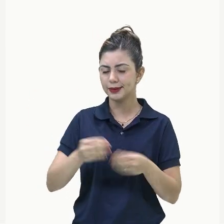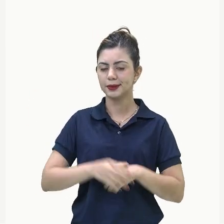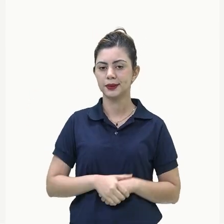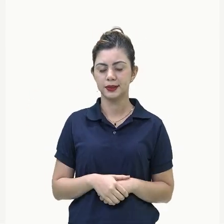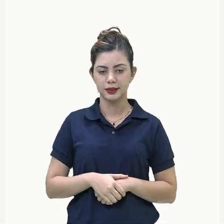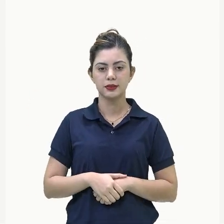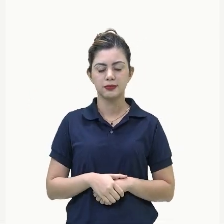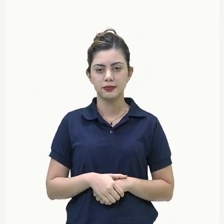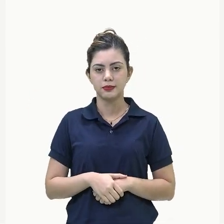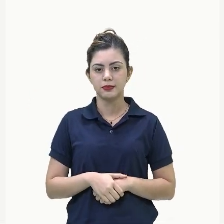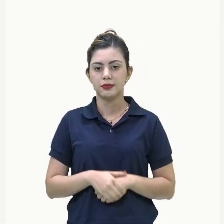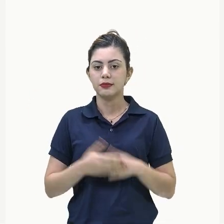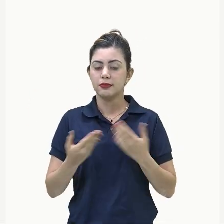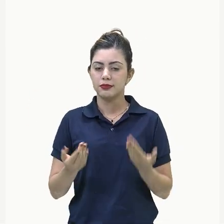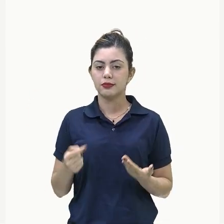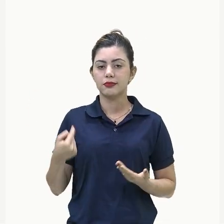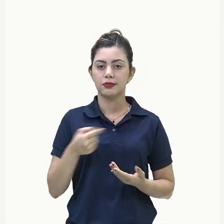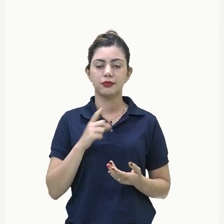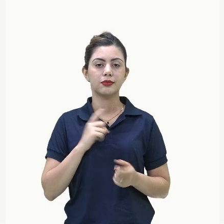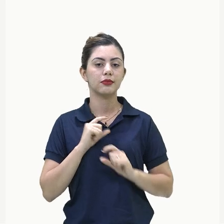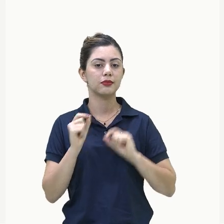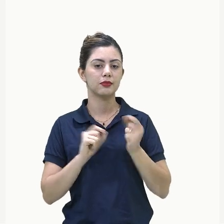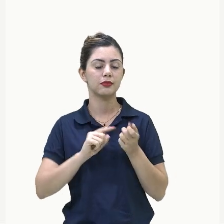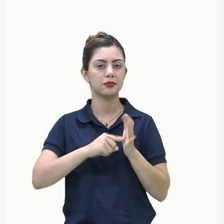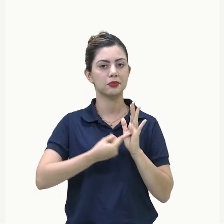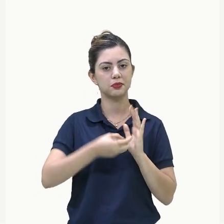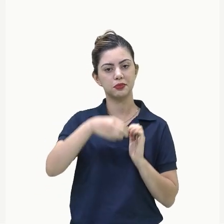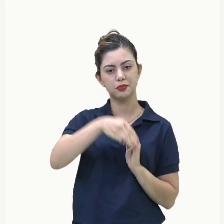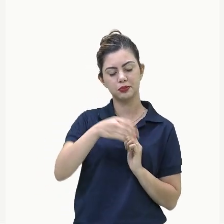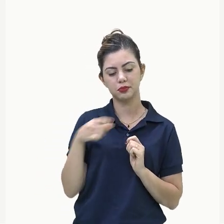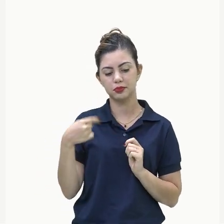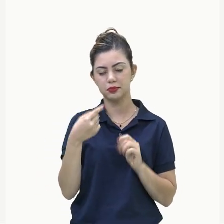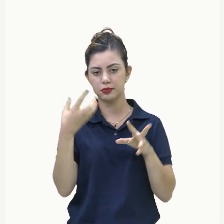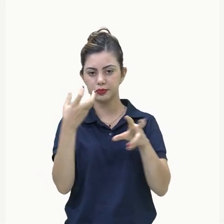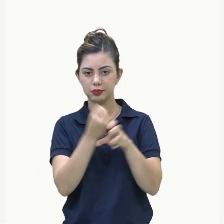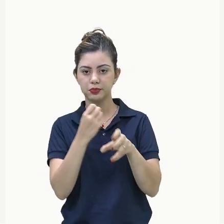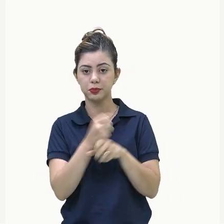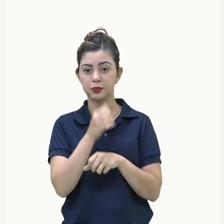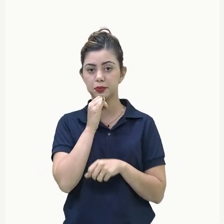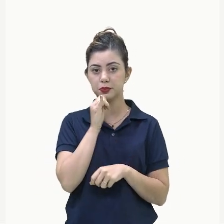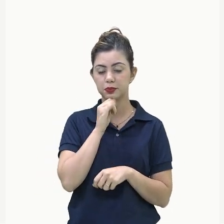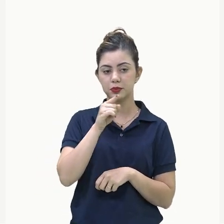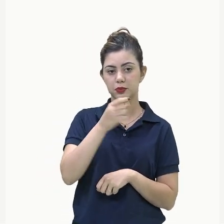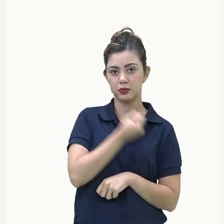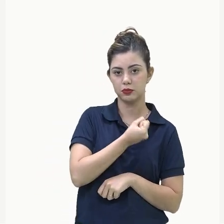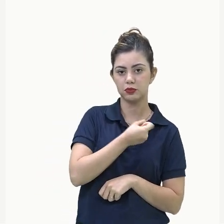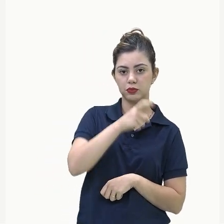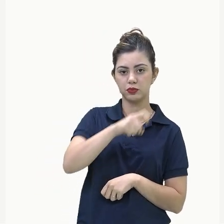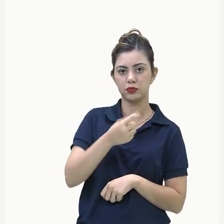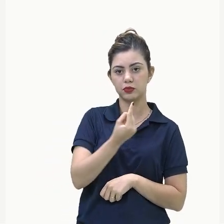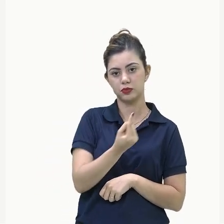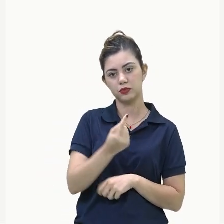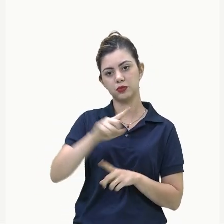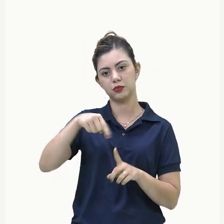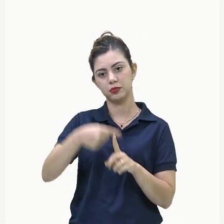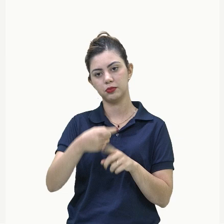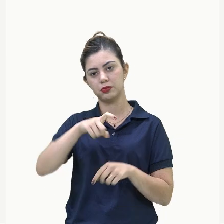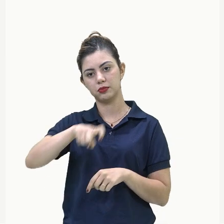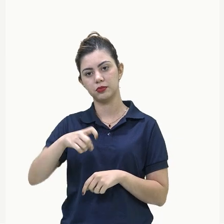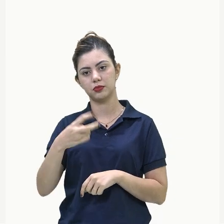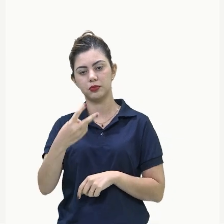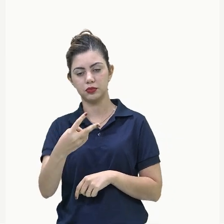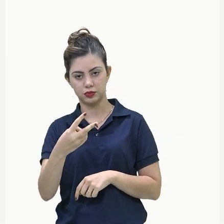faz uma média aritmética, né? A gente pega ali os valores de x1 e x2, soma e divide por